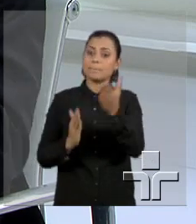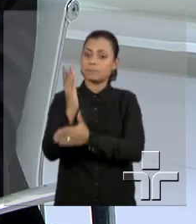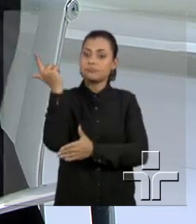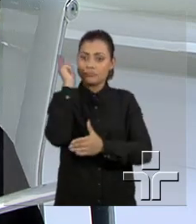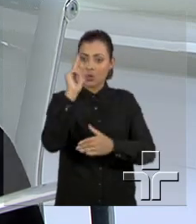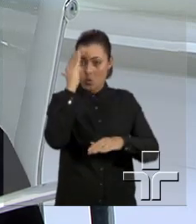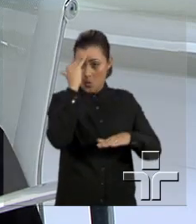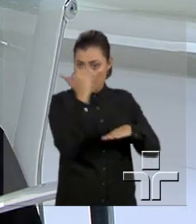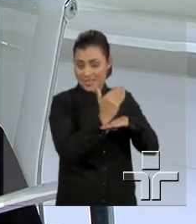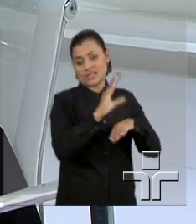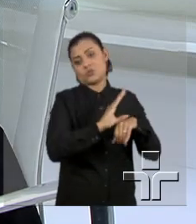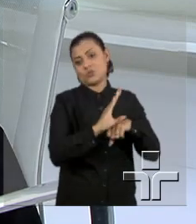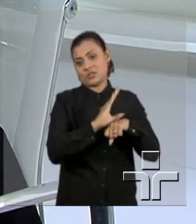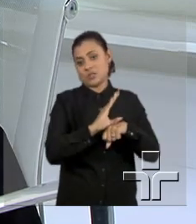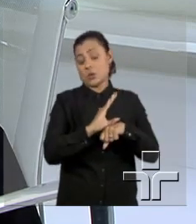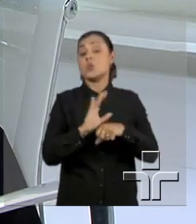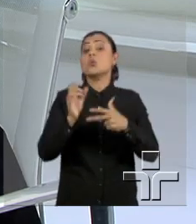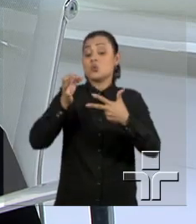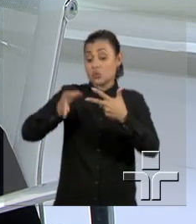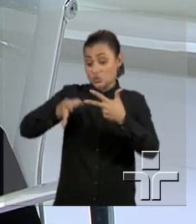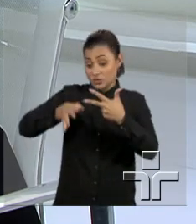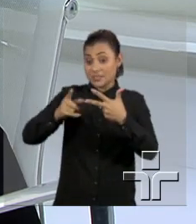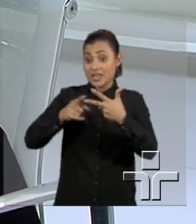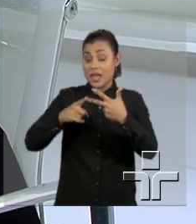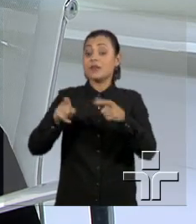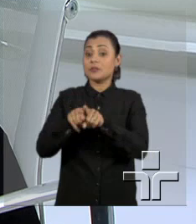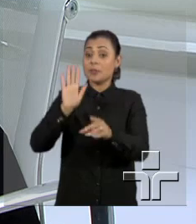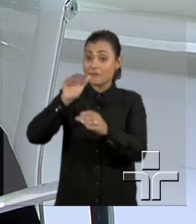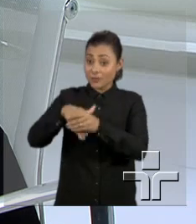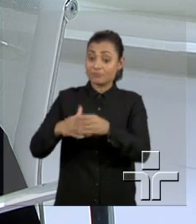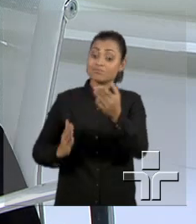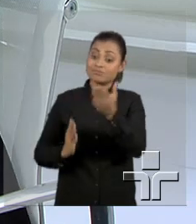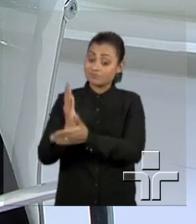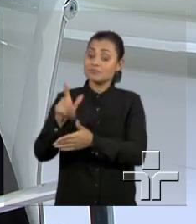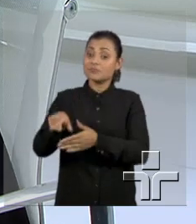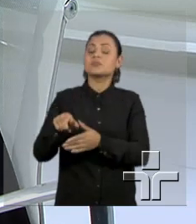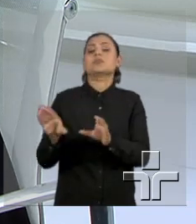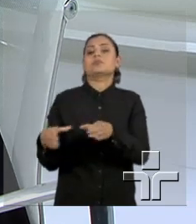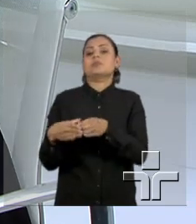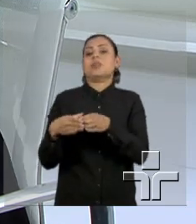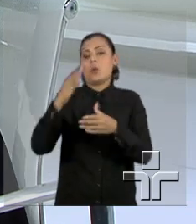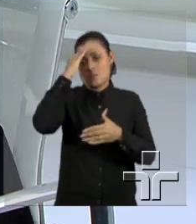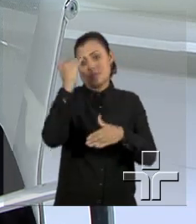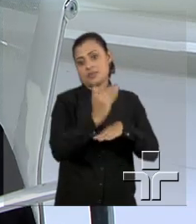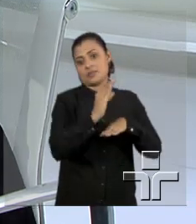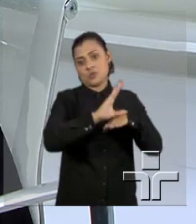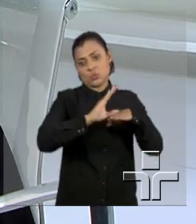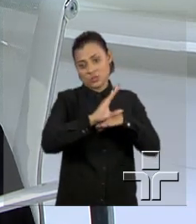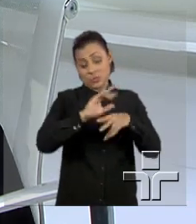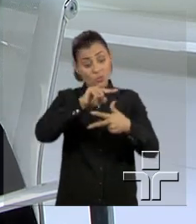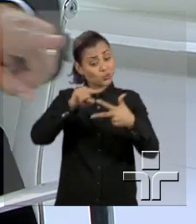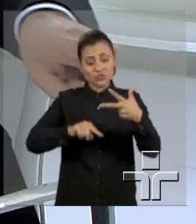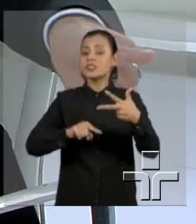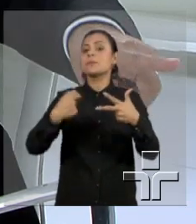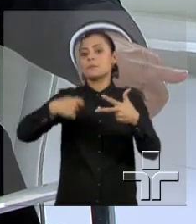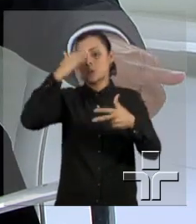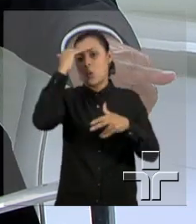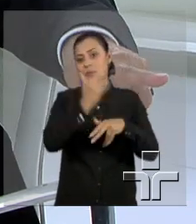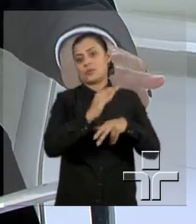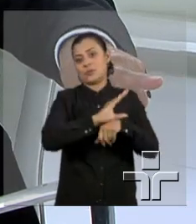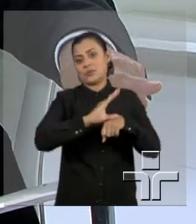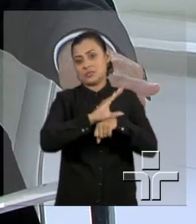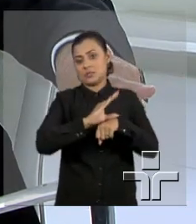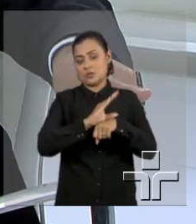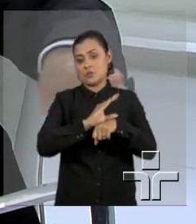O Judiciário é eleito para cumprir a Constituição antes de tudo e mais, dizer se os outros 2 poderes cumpriram